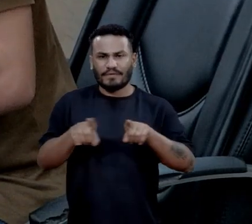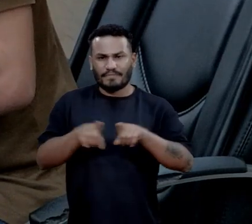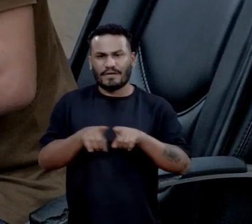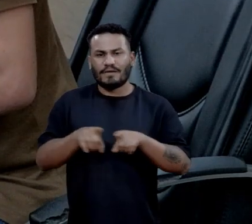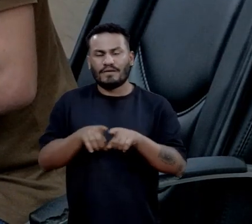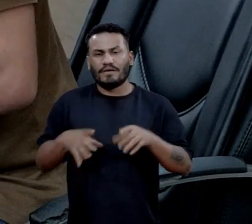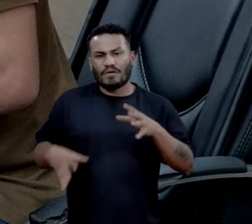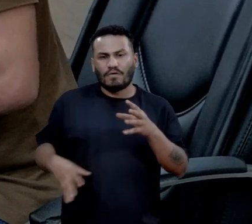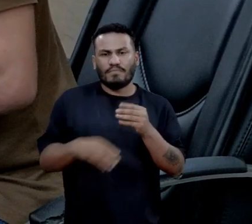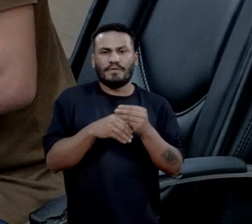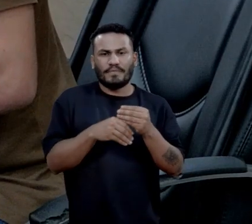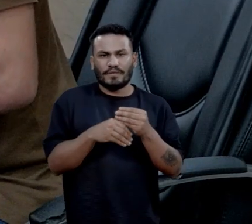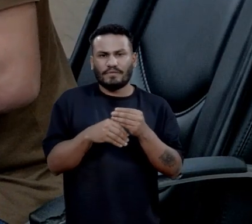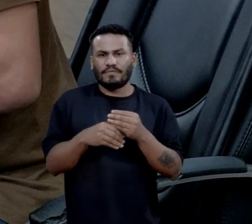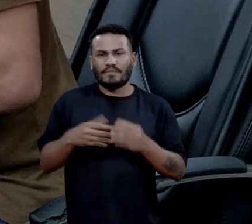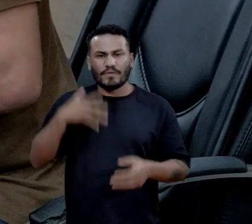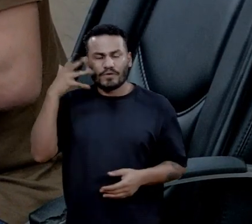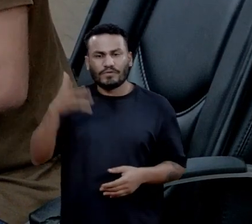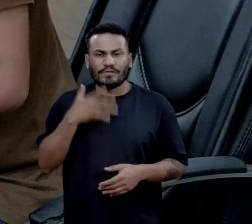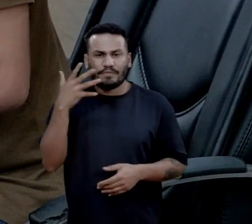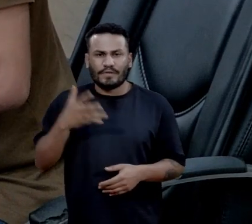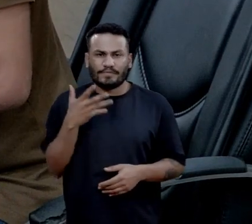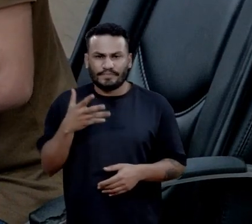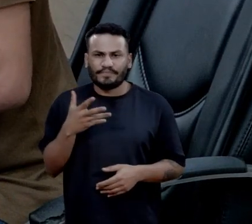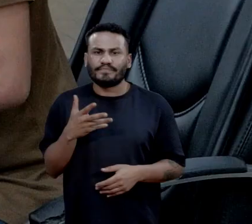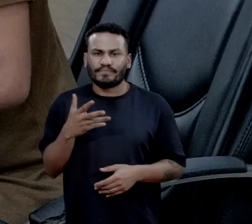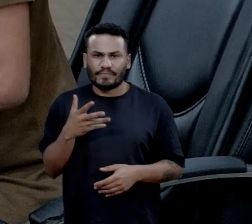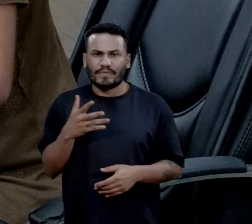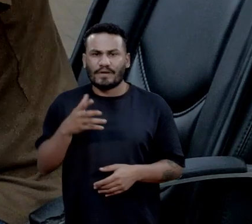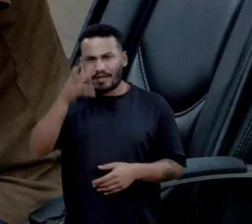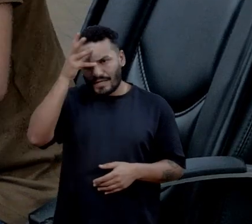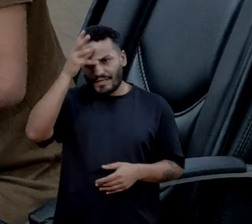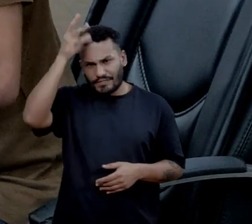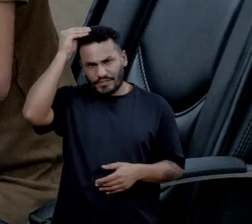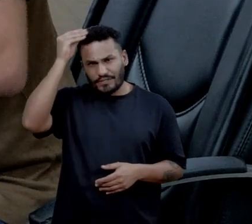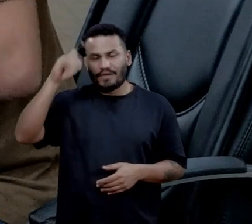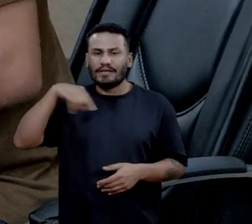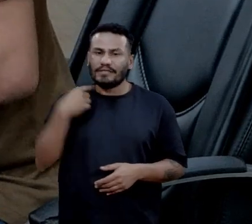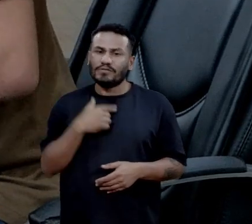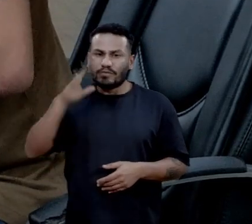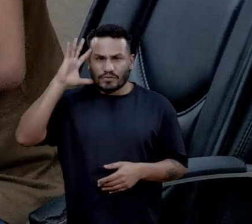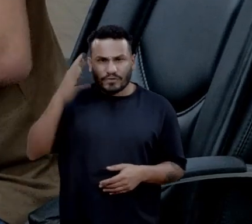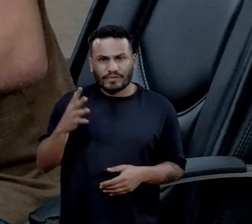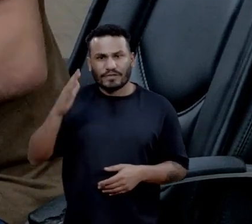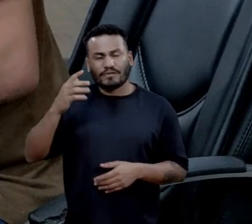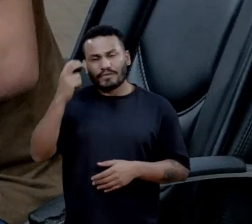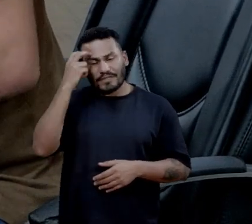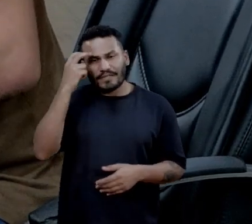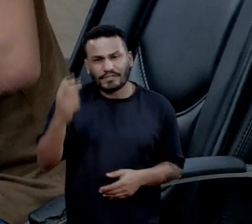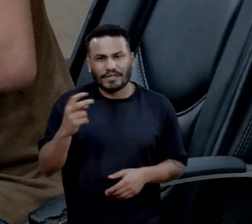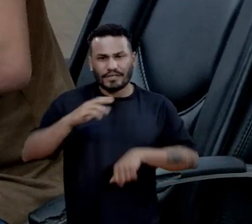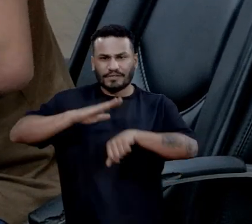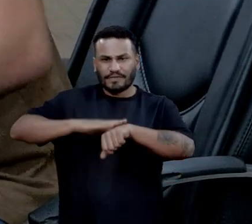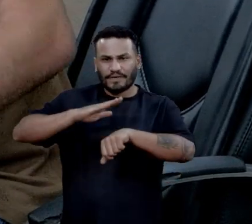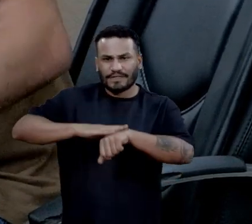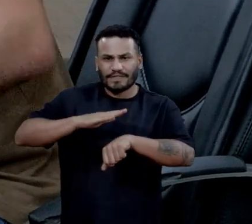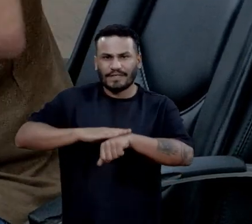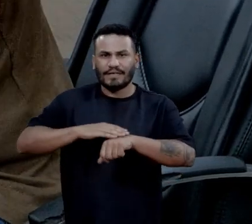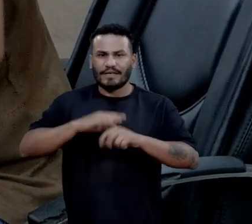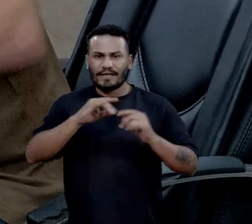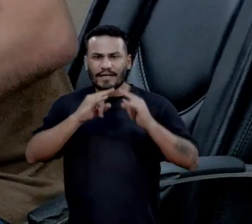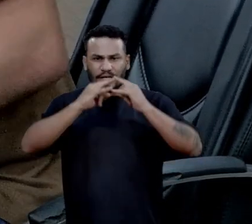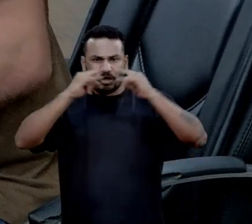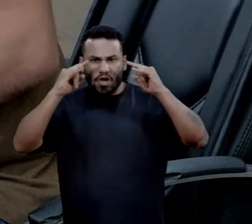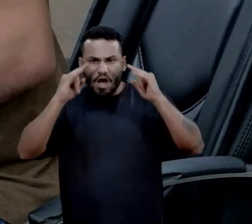já complementando o pronunciamento, a parte do vereador Alexandre Matias, uma solução muito inteligente também de fazer aqueles